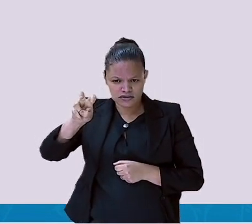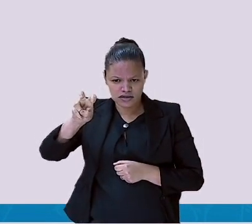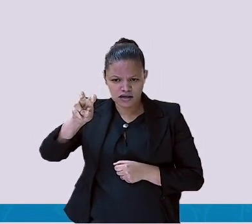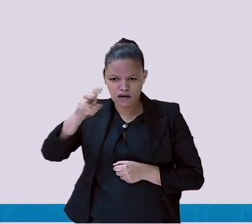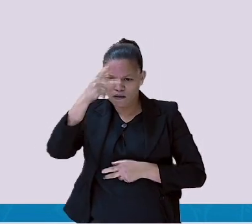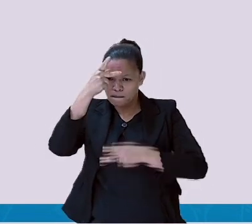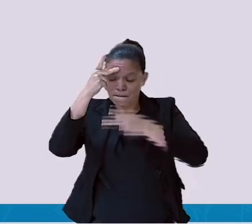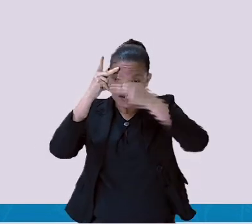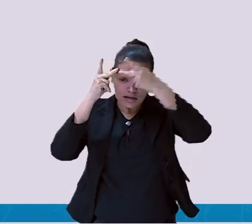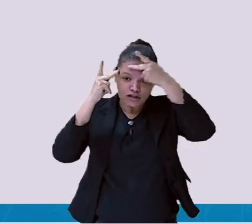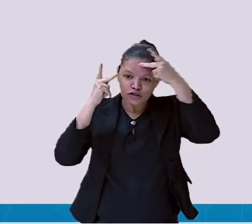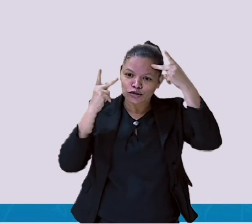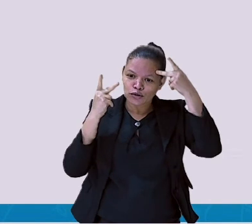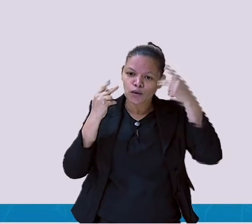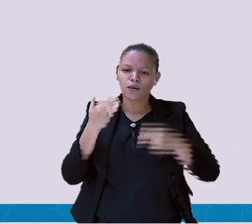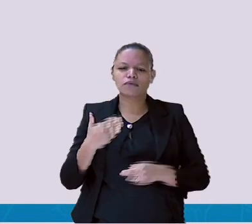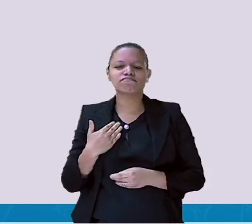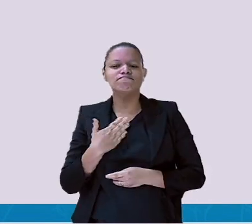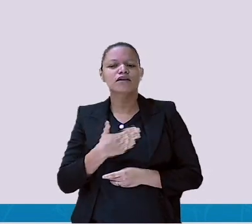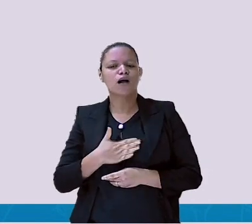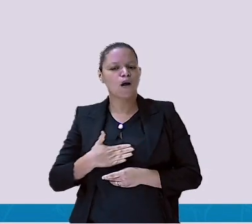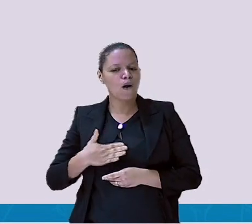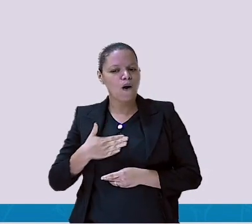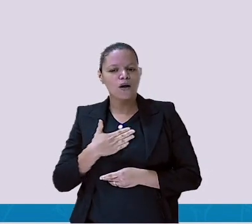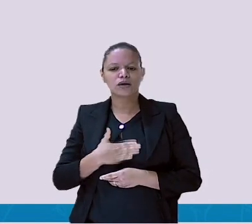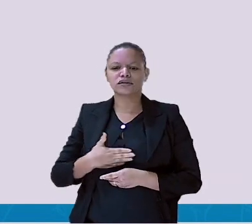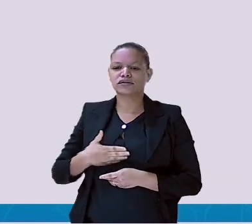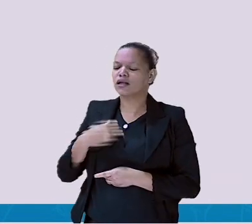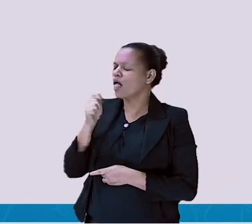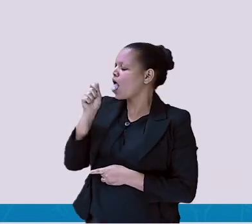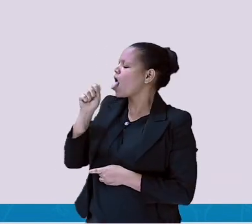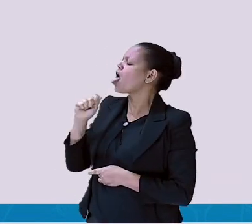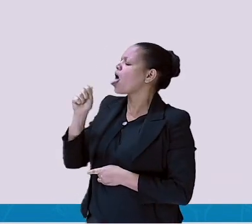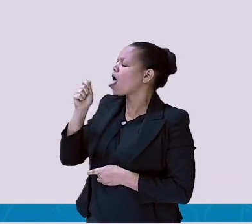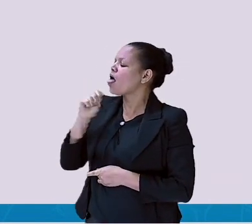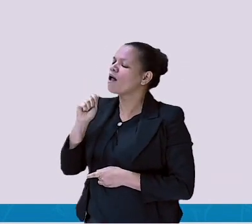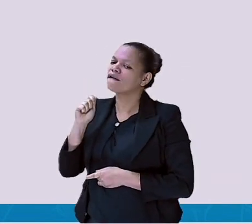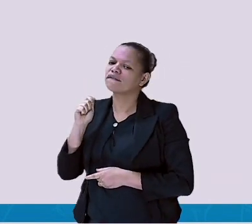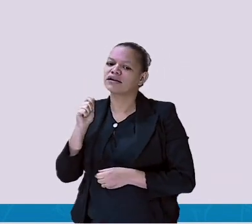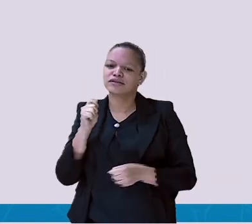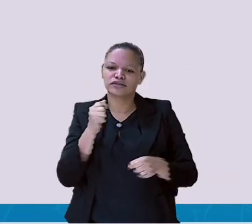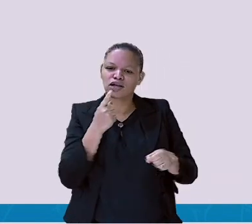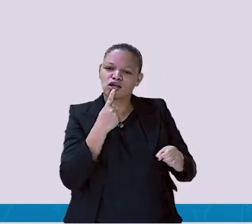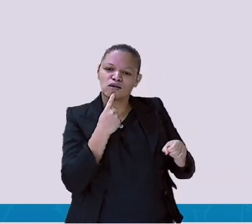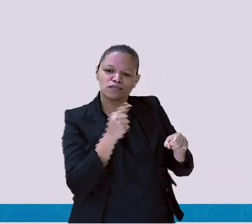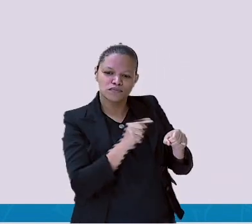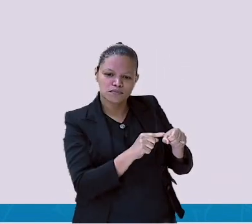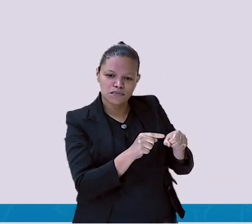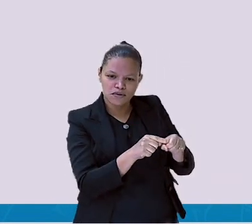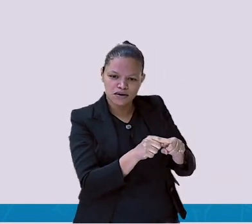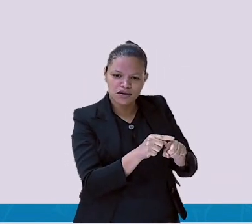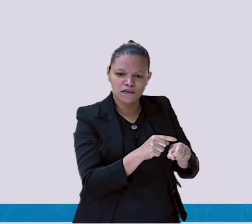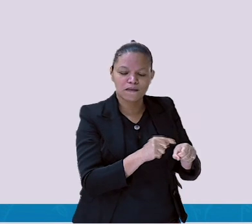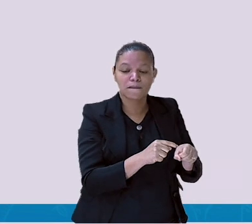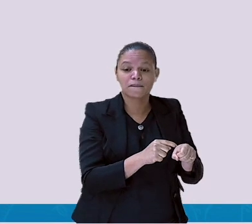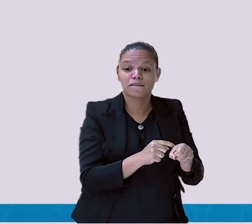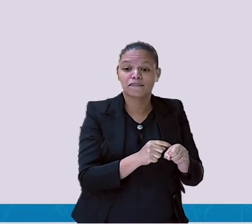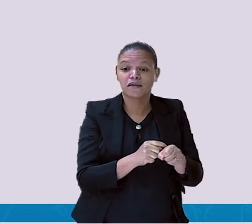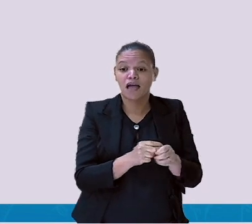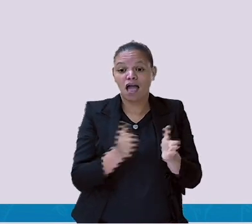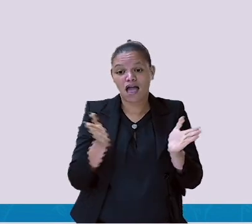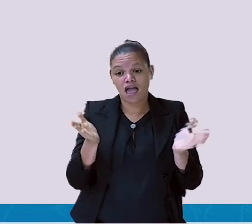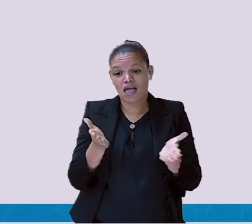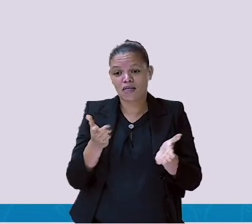e a quantidade de pessoas, o sabor e a quantidade de pessoas que preferem, tá? E